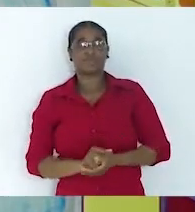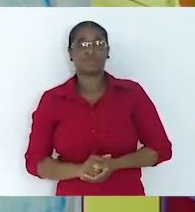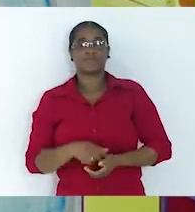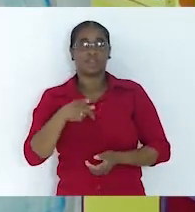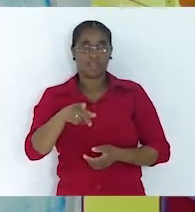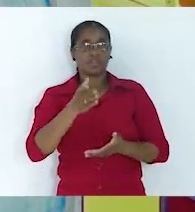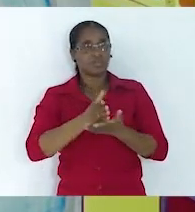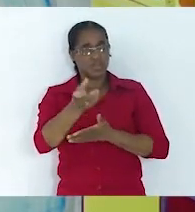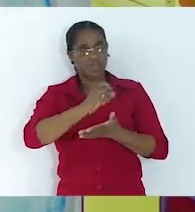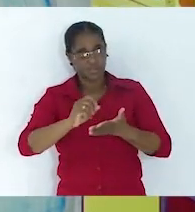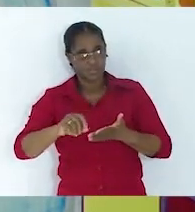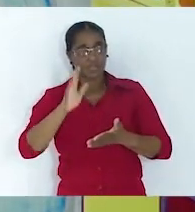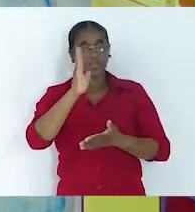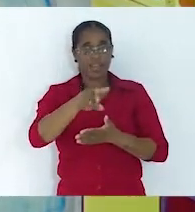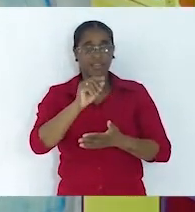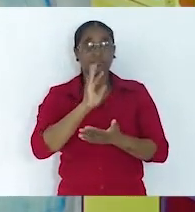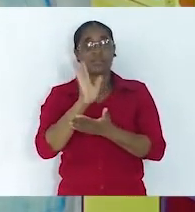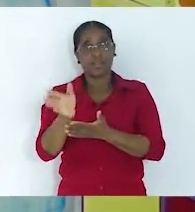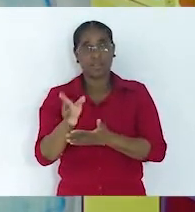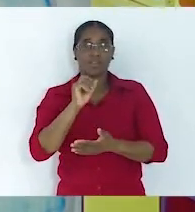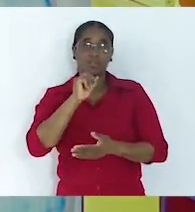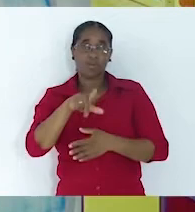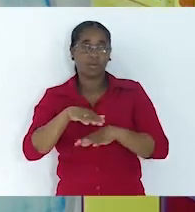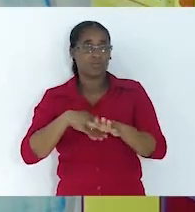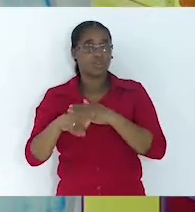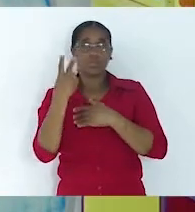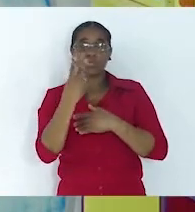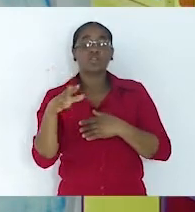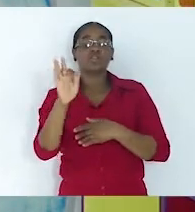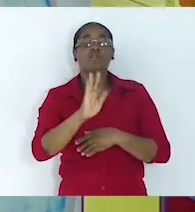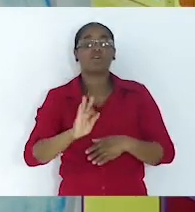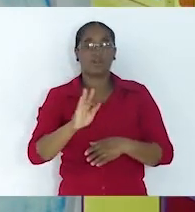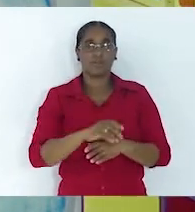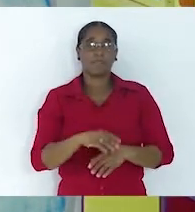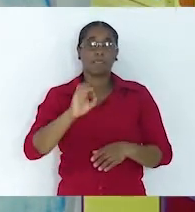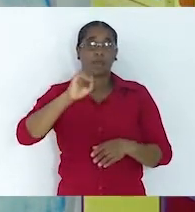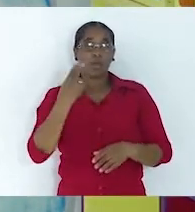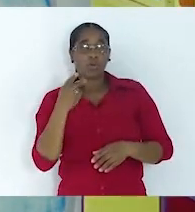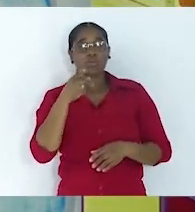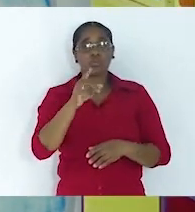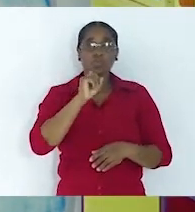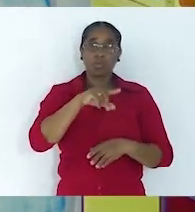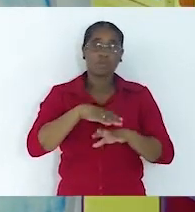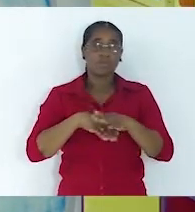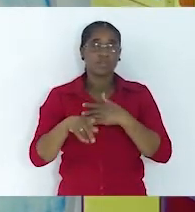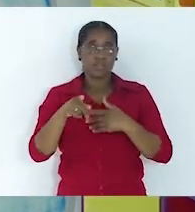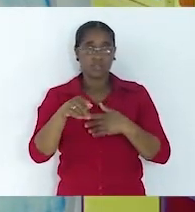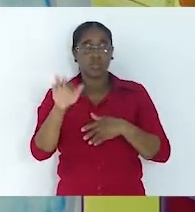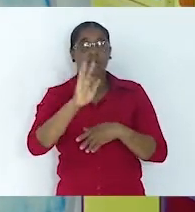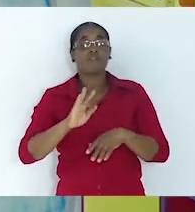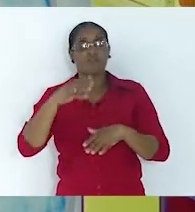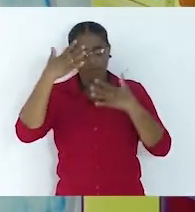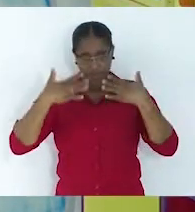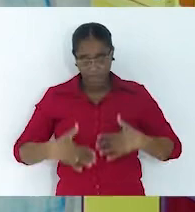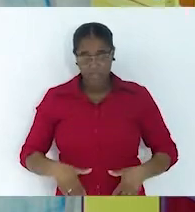nessa caracterização direta e indireta, tu podes fazê-la de duas formas. Ou tu podes fazer isso da forma física, que